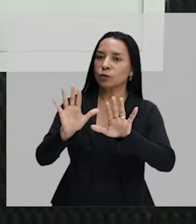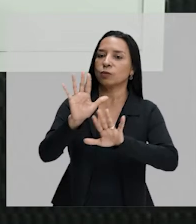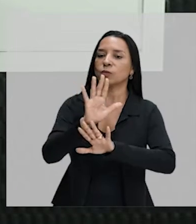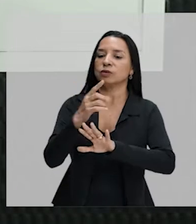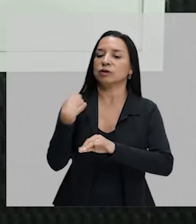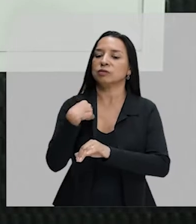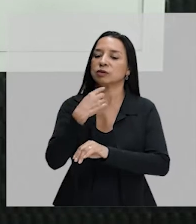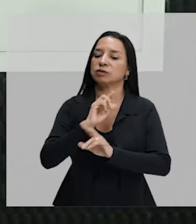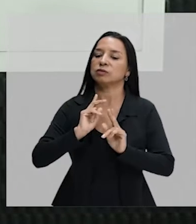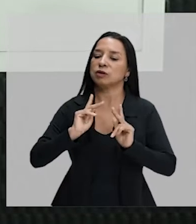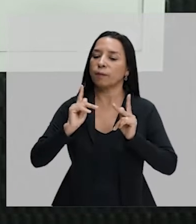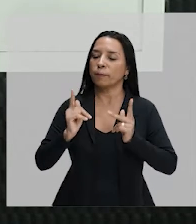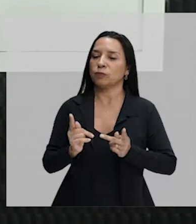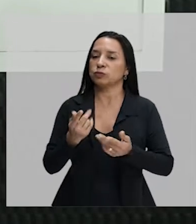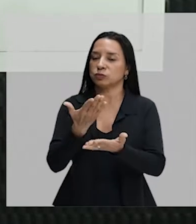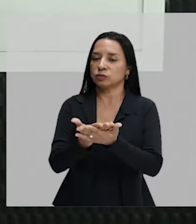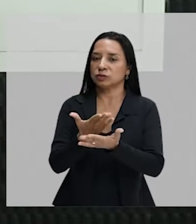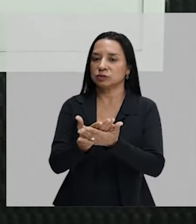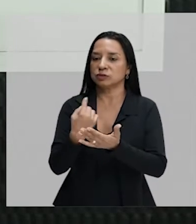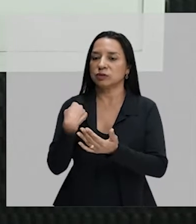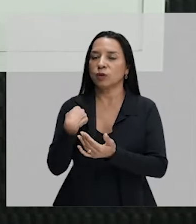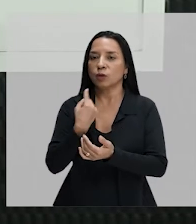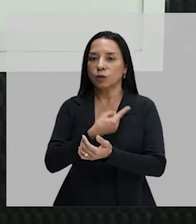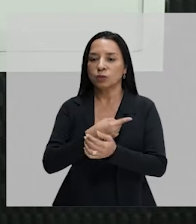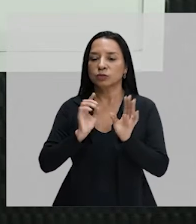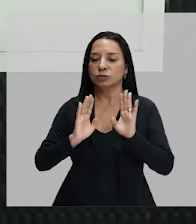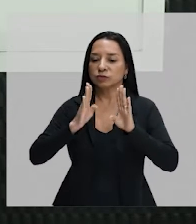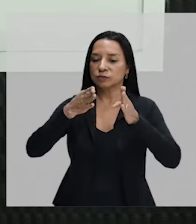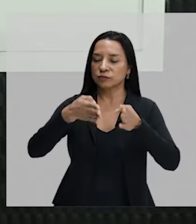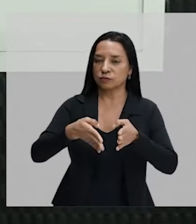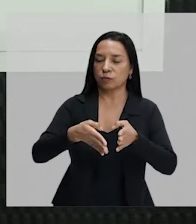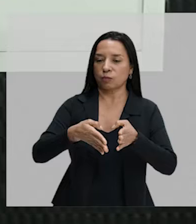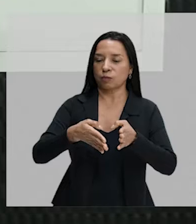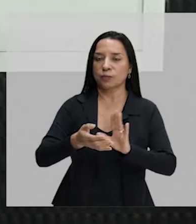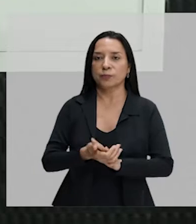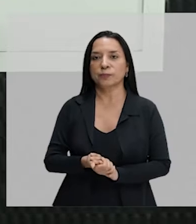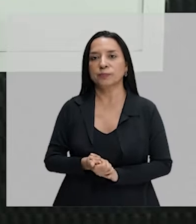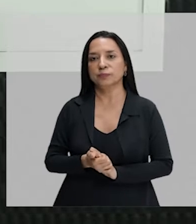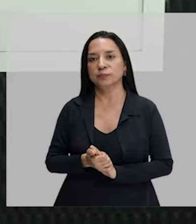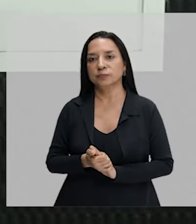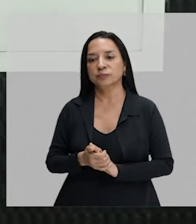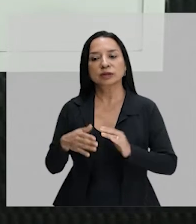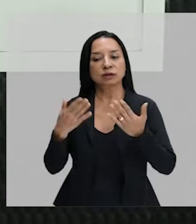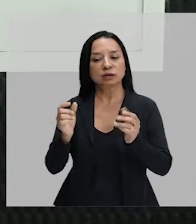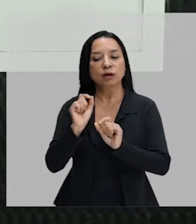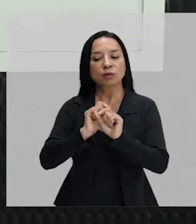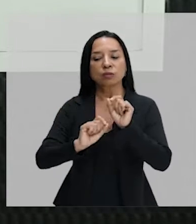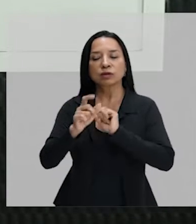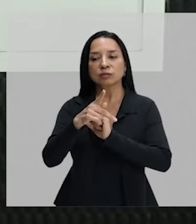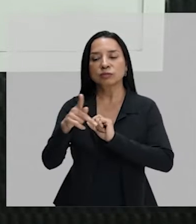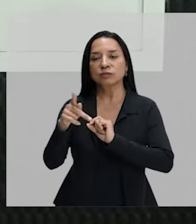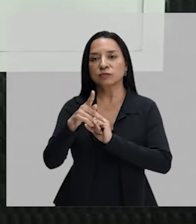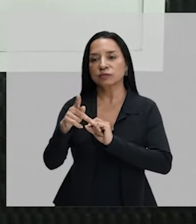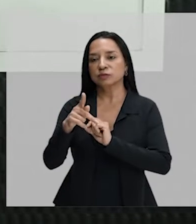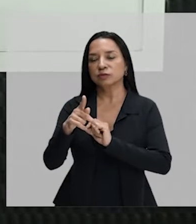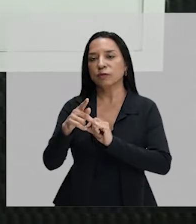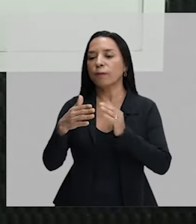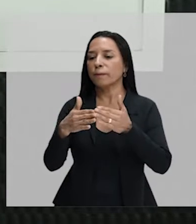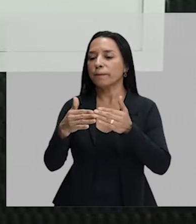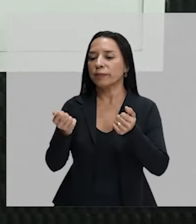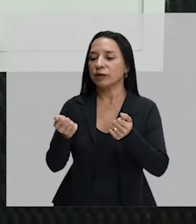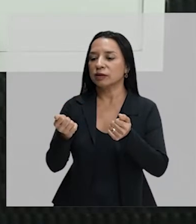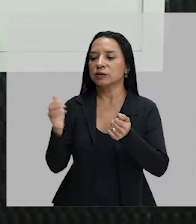nossa postura durante a aula, com o nosso foco, com a nossa concentração. Então, o que o professor André sempre pede? Pega